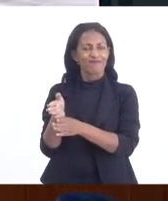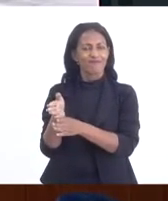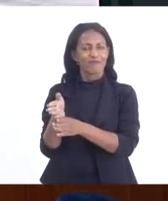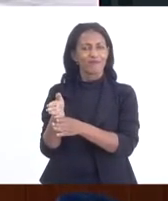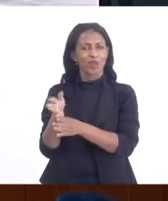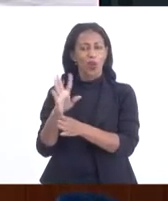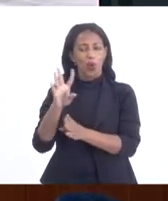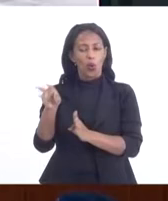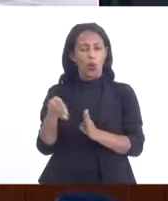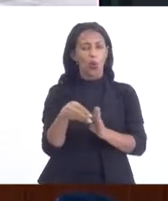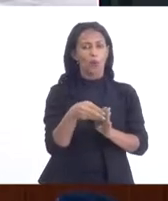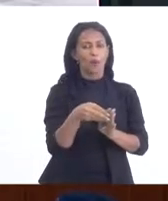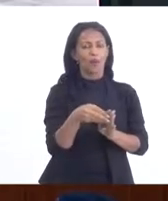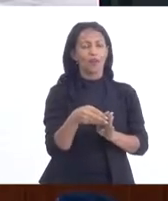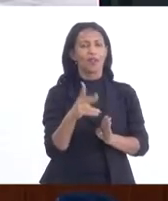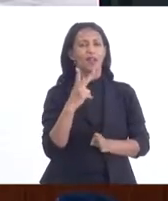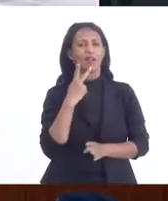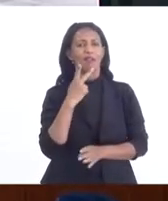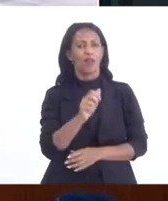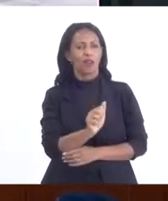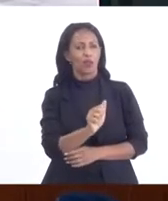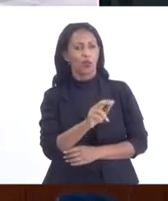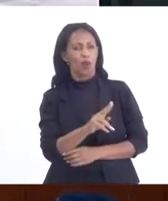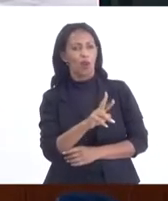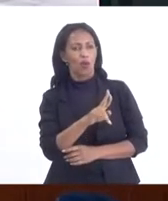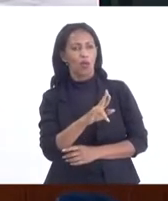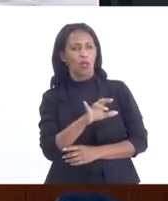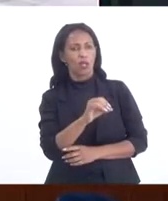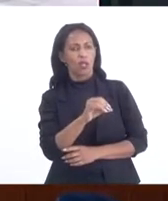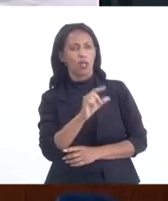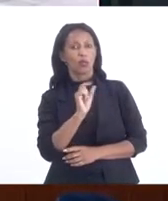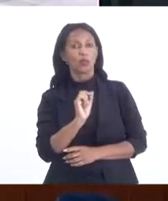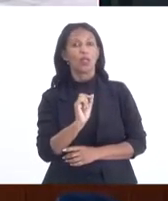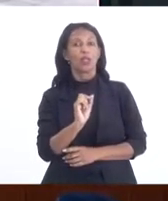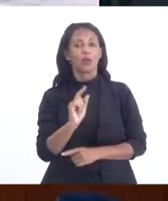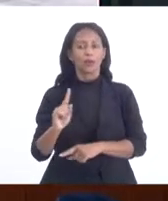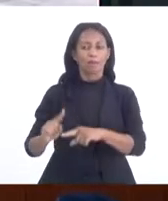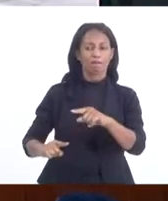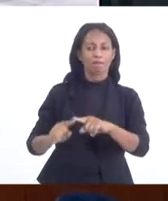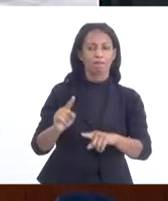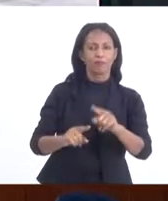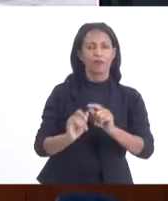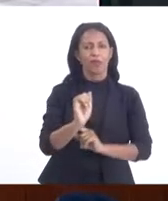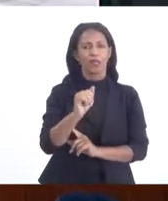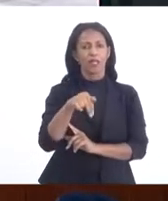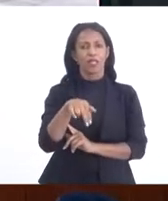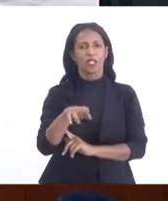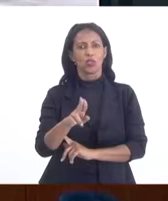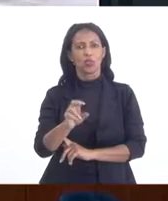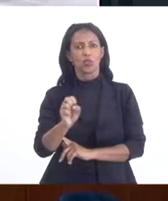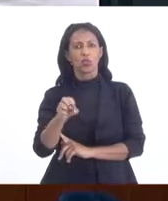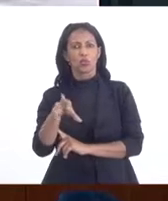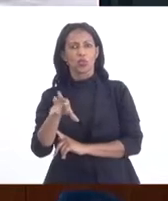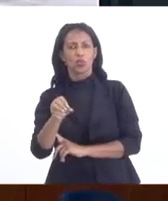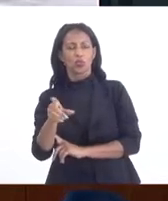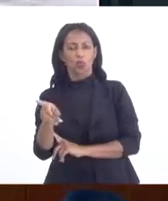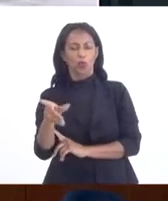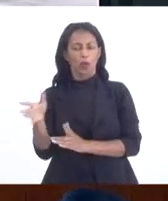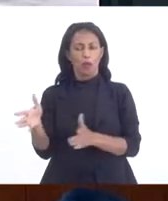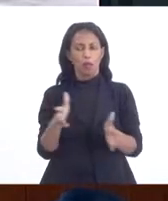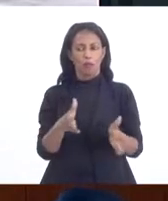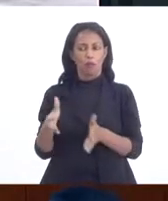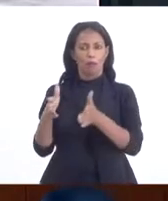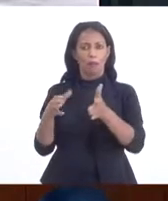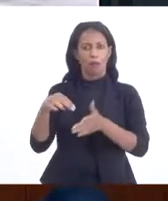complementando a fala do Aureliano, que é a questão do insumo. Esse estudo, Aureliano, ele levou em consideração a parte